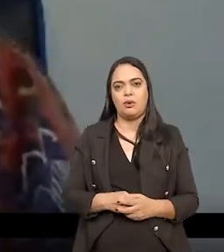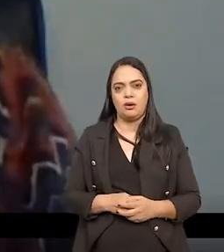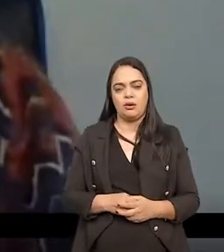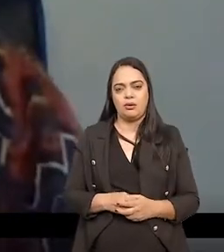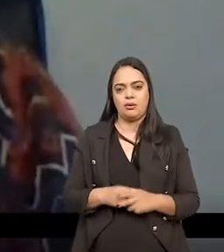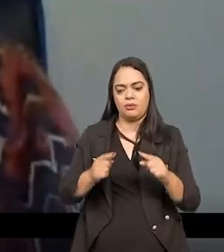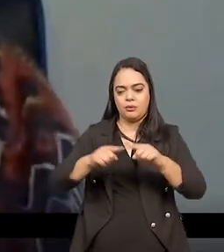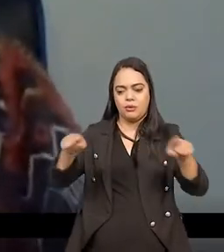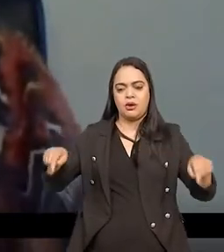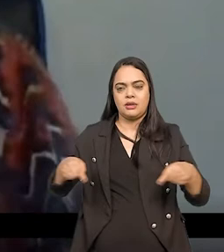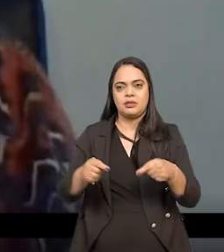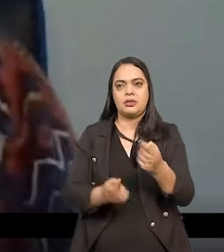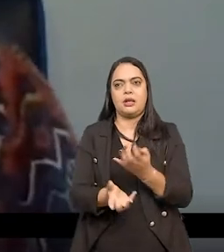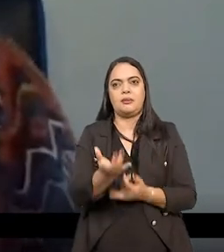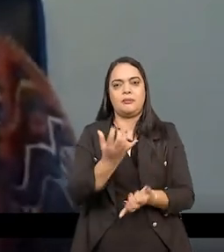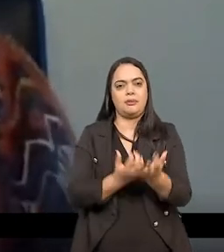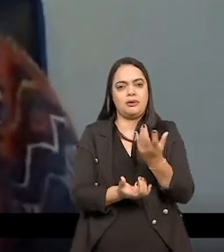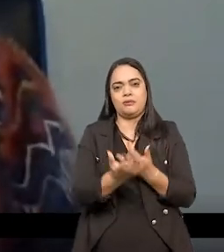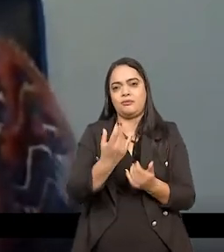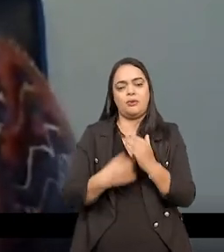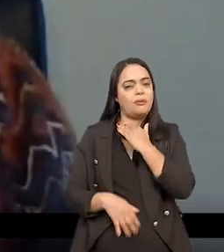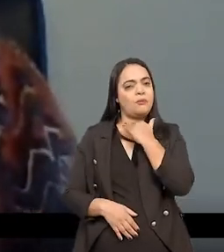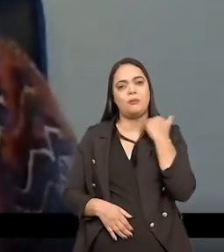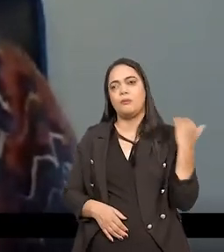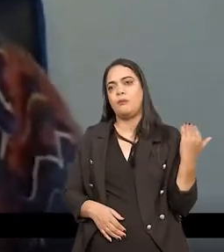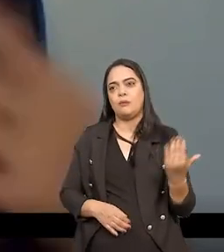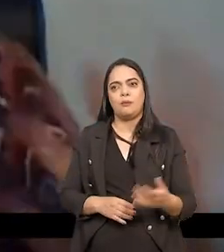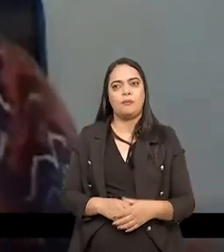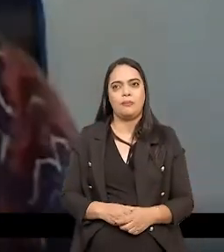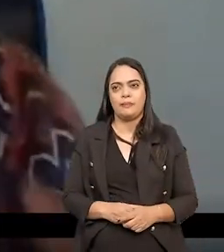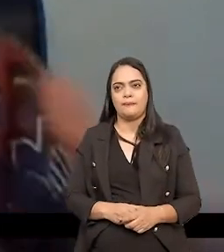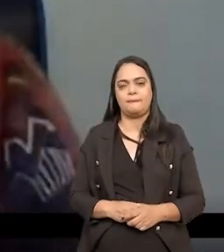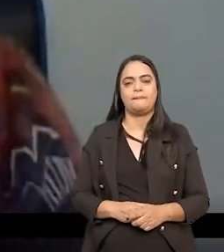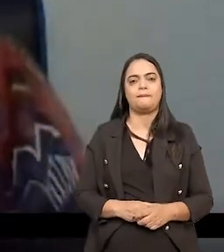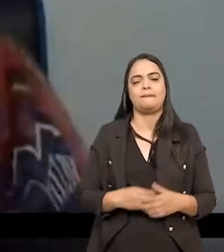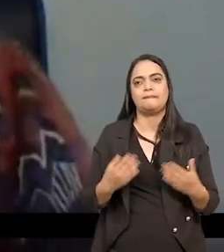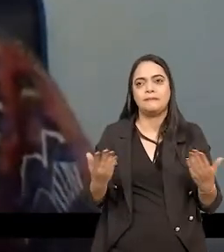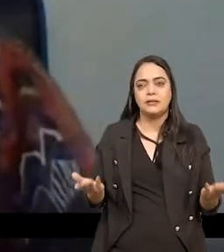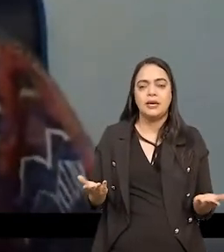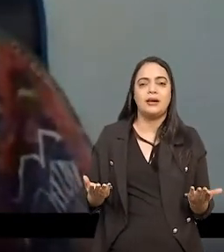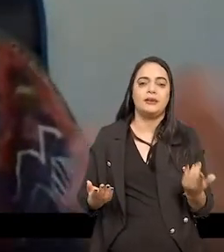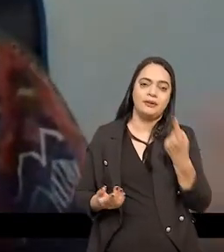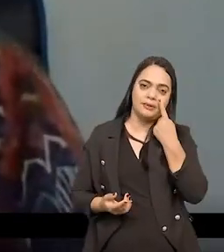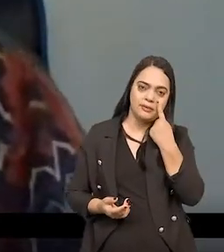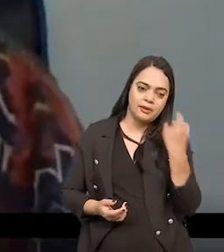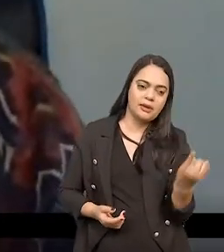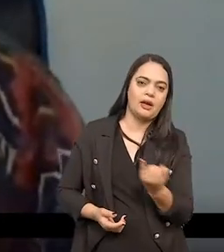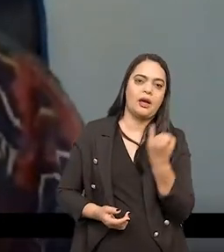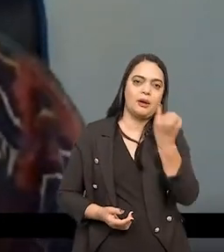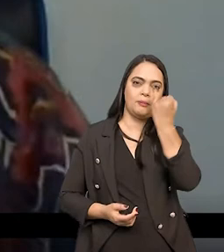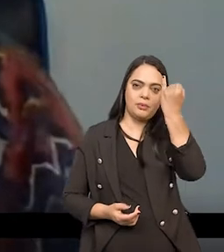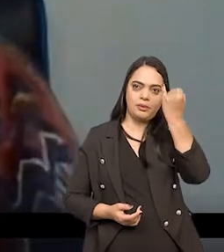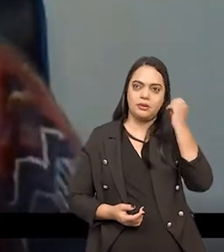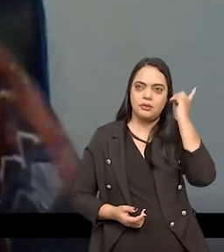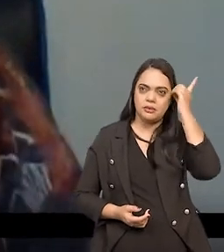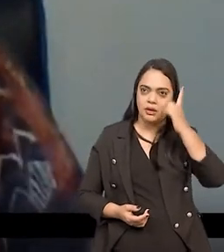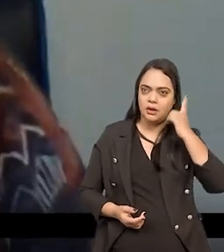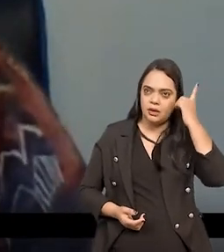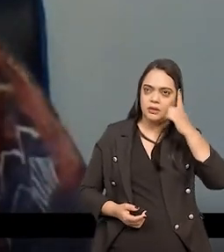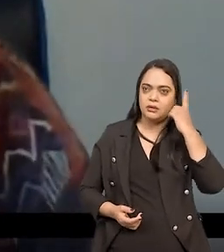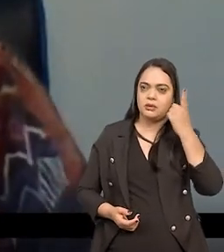fogo, acabou sendo morrendo, né? E toda a discussão, e aí a importância das parlamentares, tanto a Erika Hilton